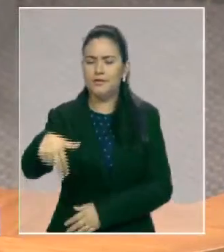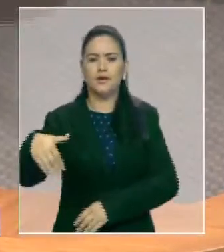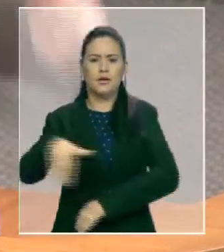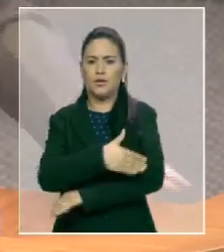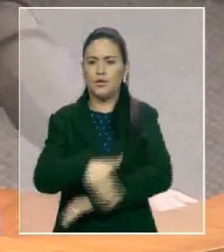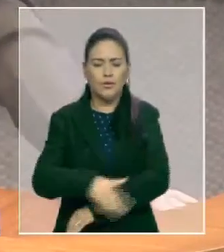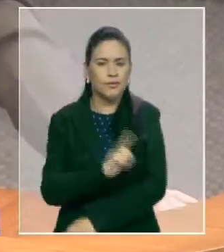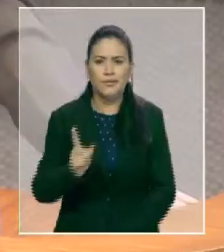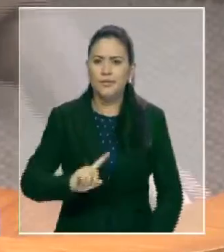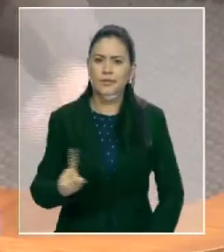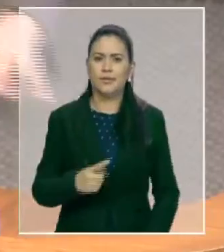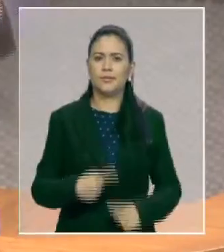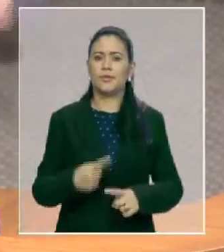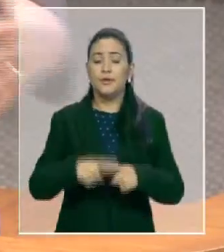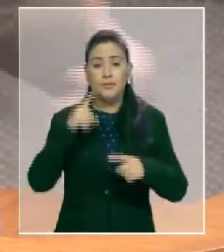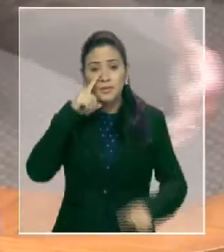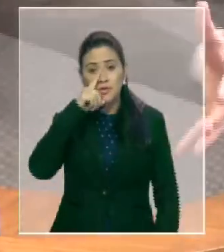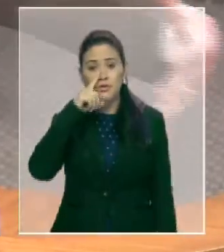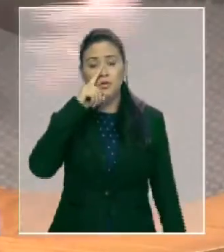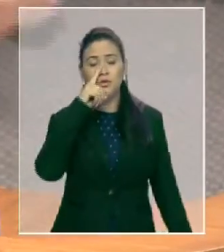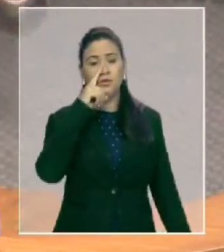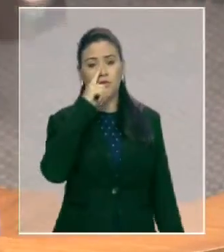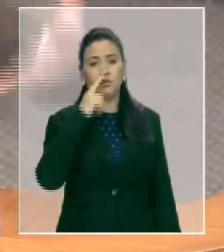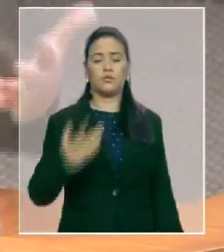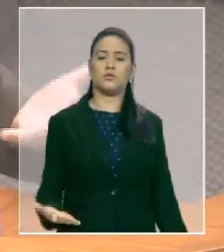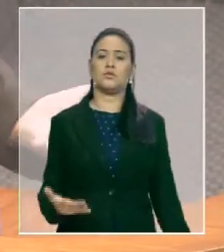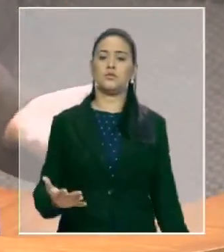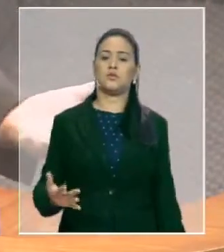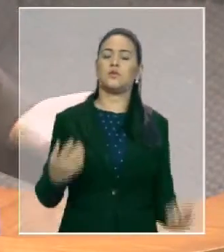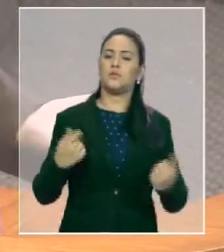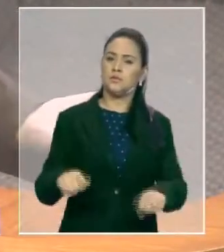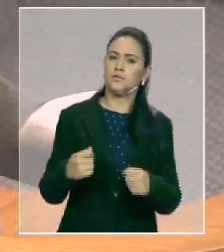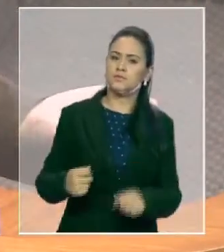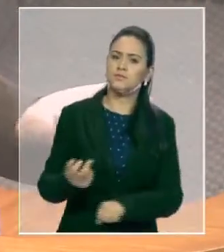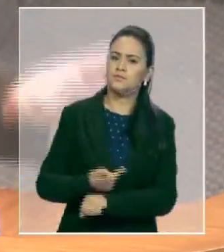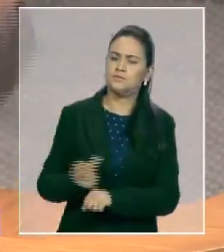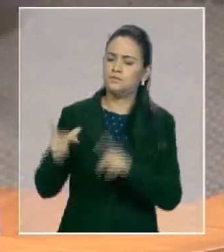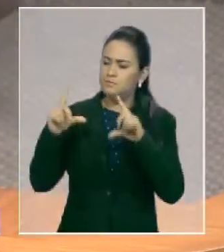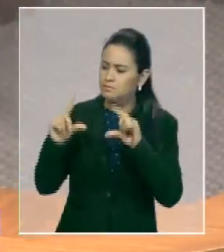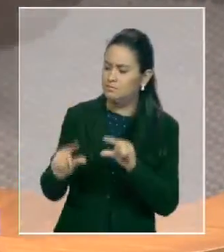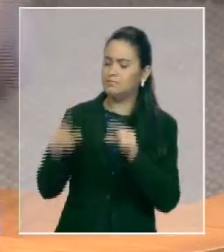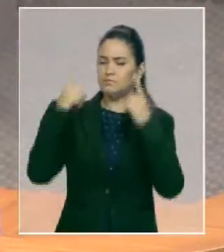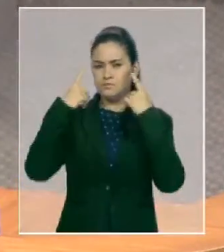patamar incontrolável. Nós temos o quê? Abraçar a causa e procurar diminuir.